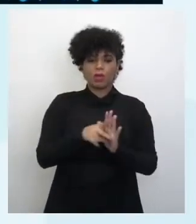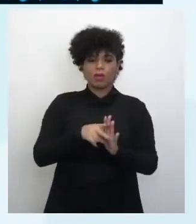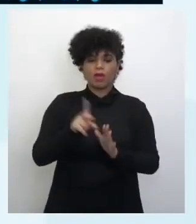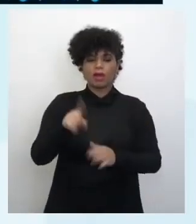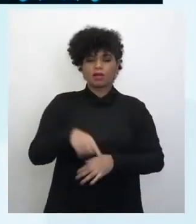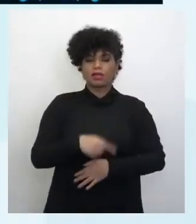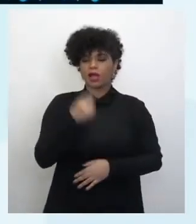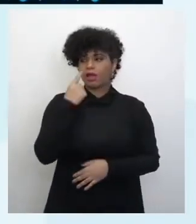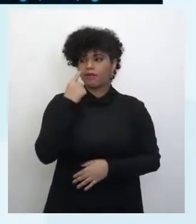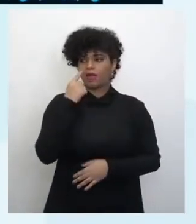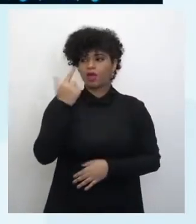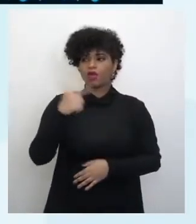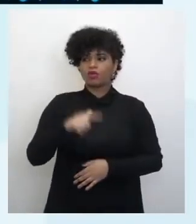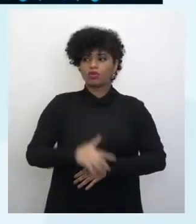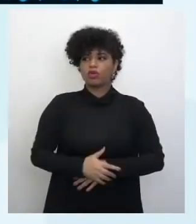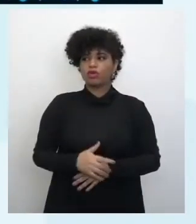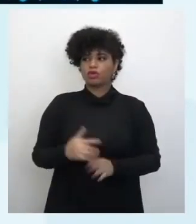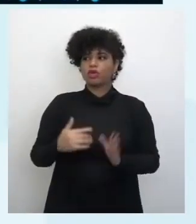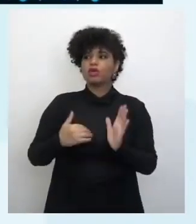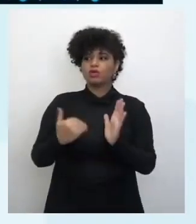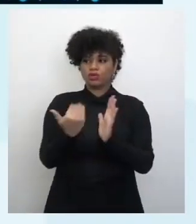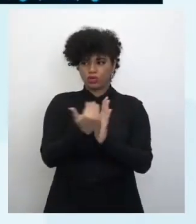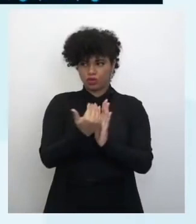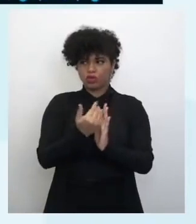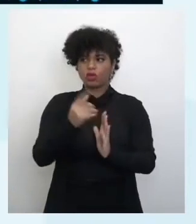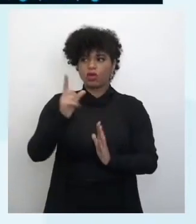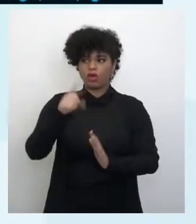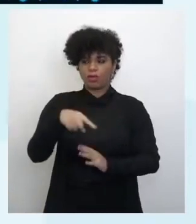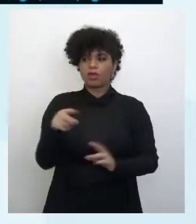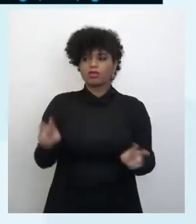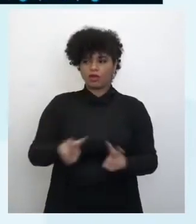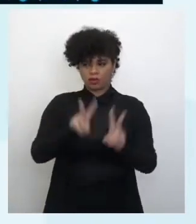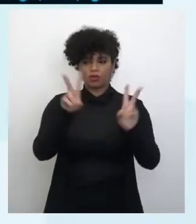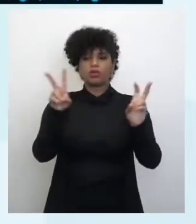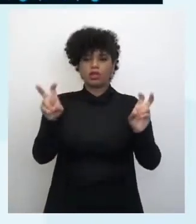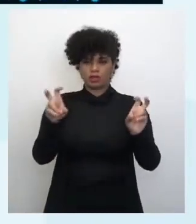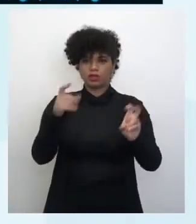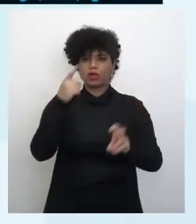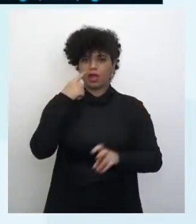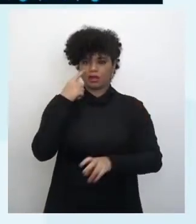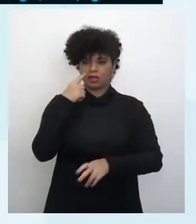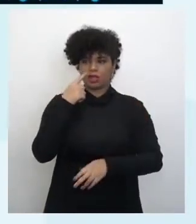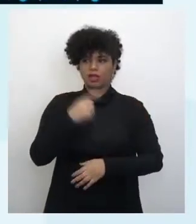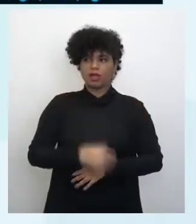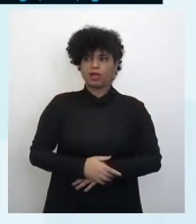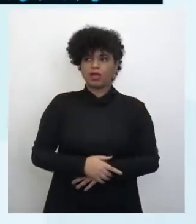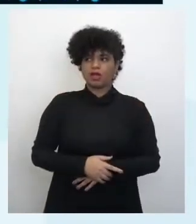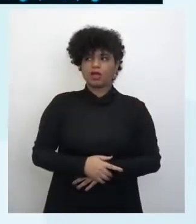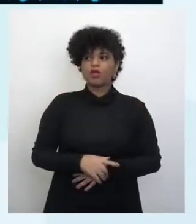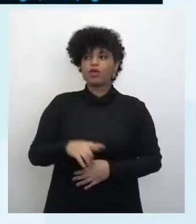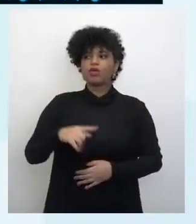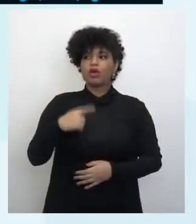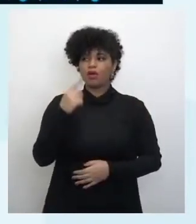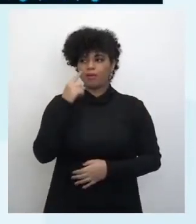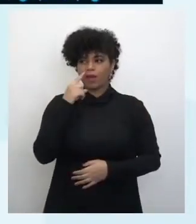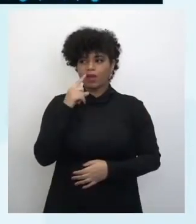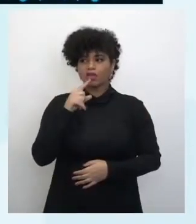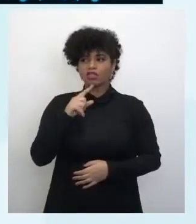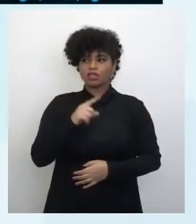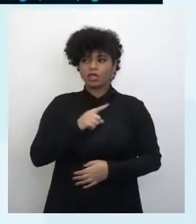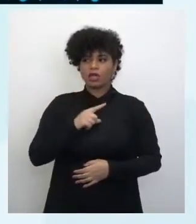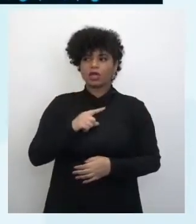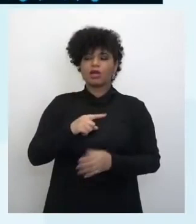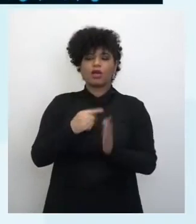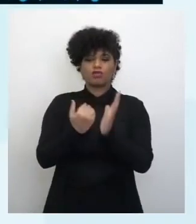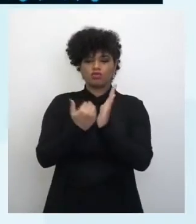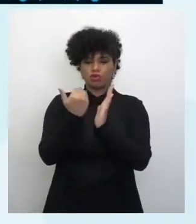né? Todos esses outros assuntos estavam relacionados à energia. Produção de energia e seus impactos, que a gente